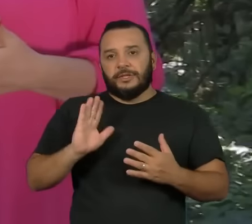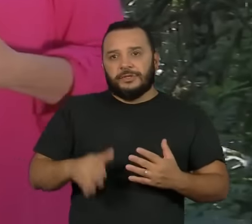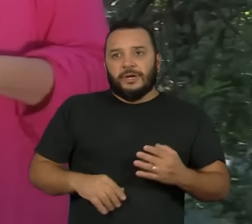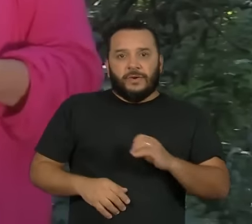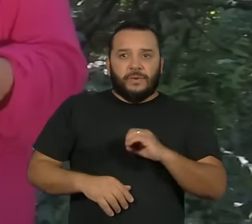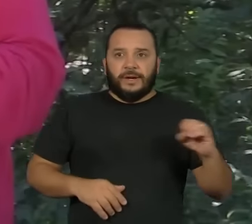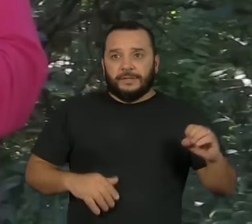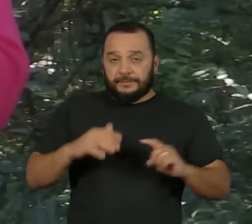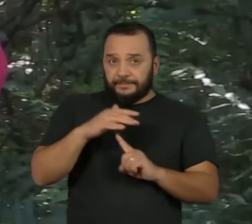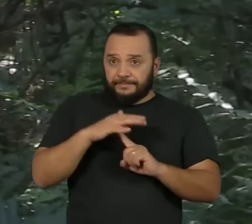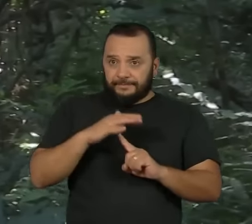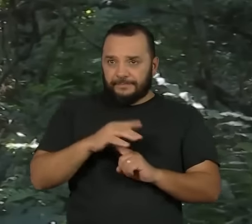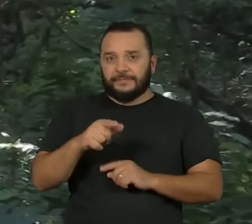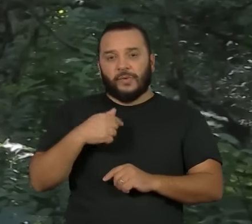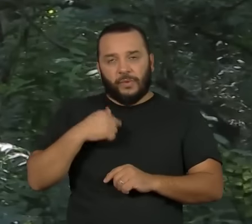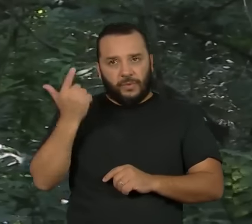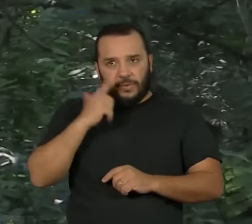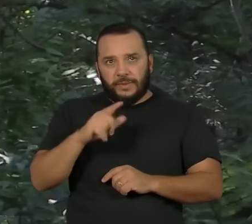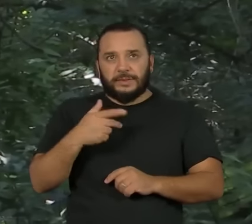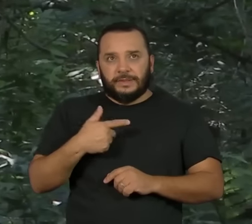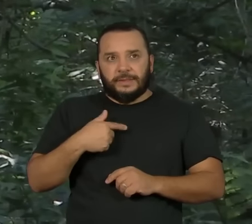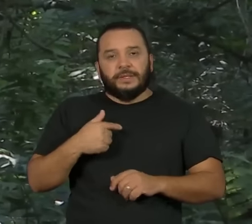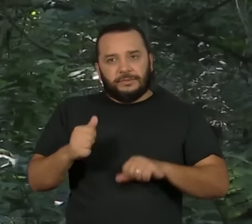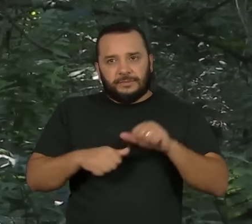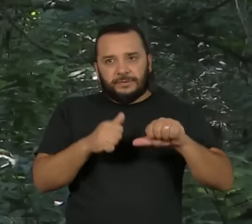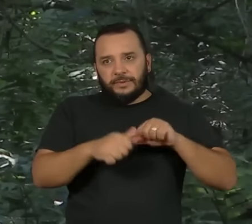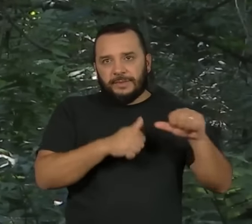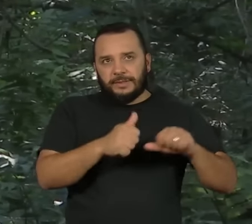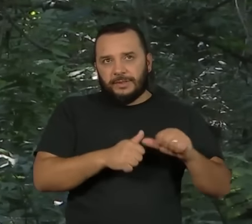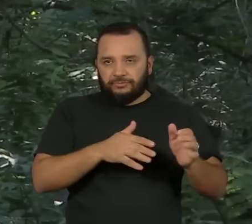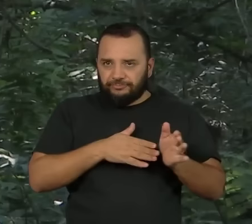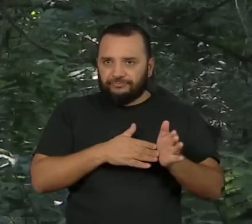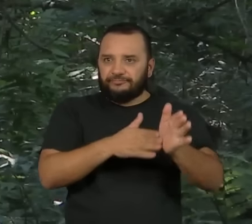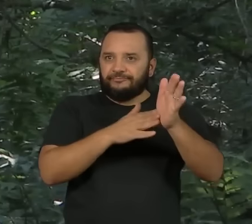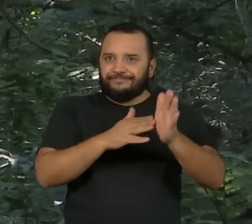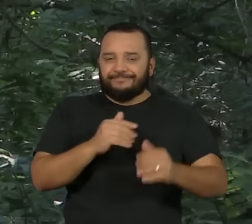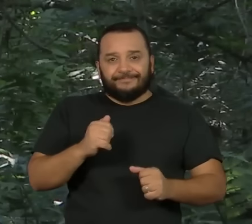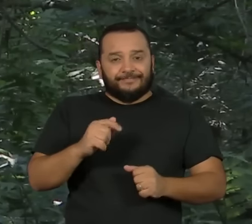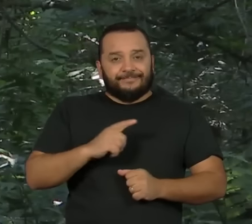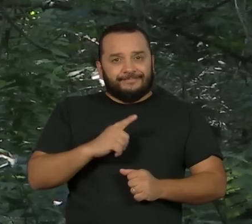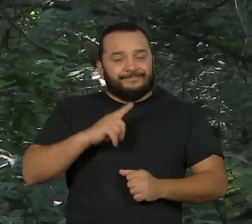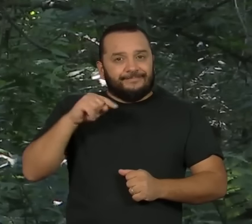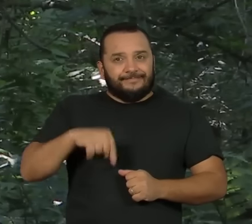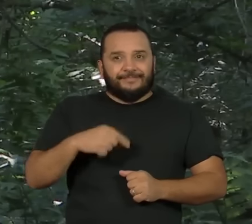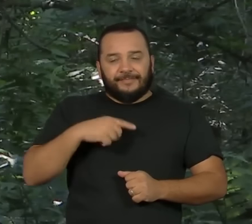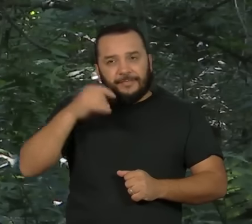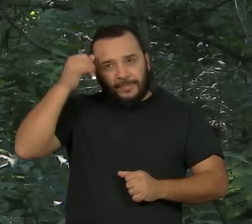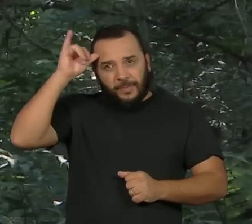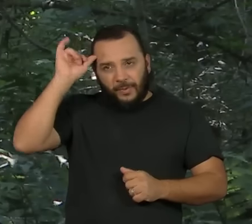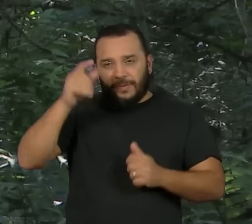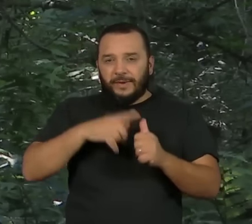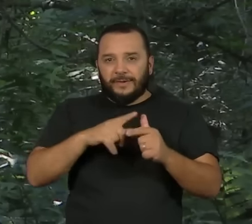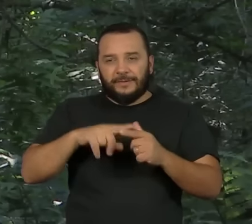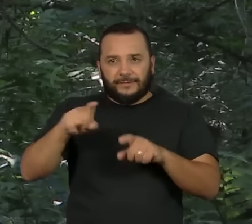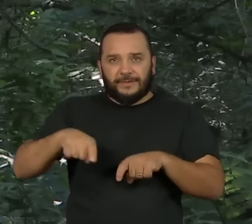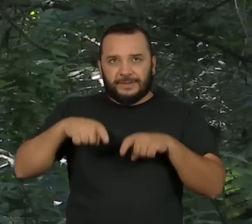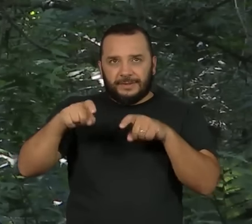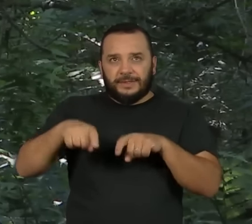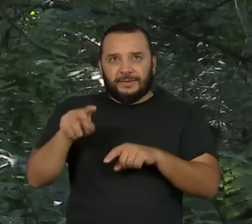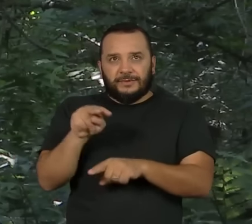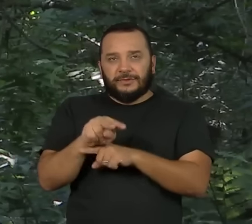do Paraná, sobreviveu a muitas transformações. Aqui no entorno, nós temos criação de gado e fazendas de